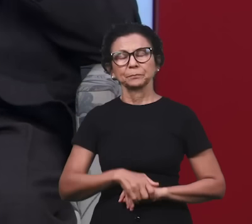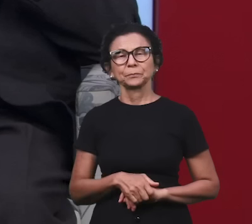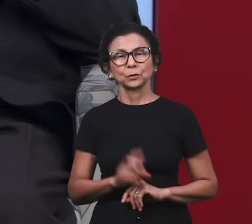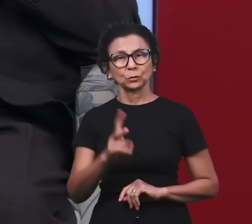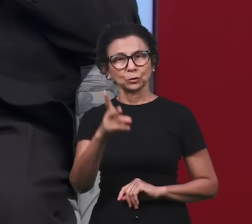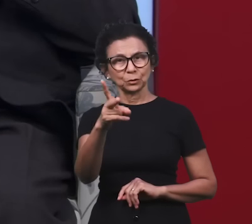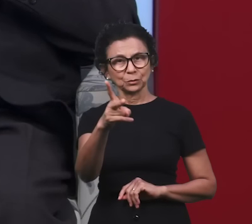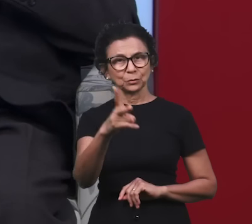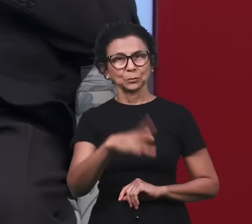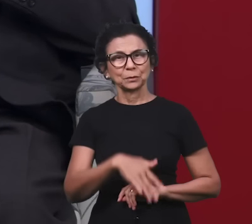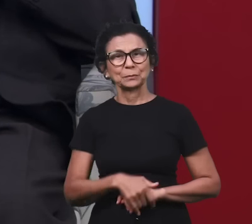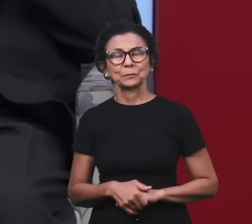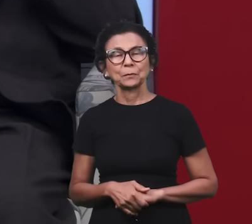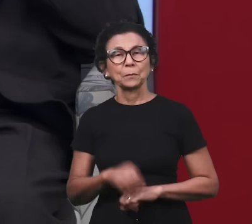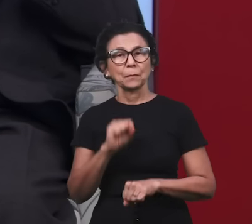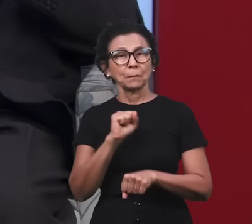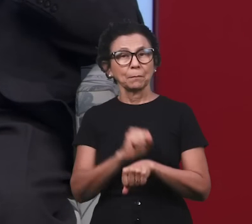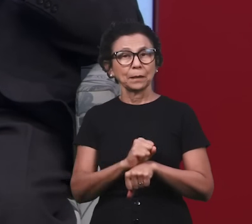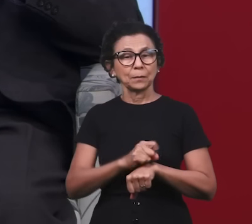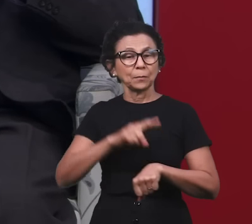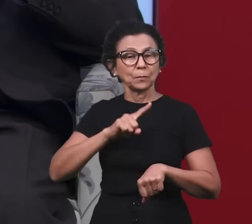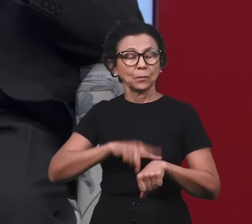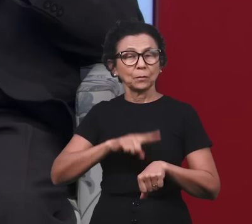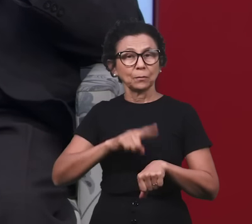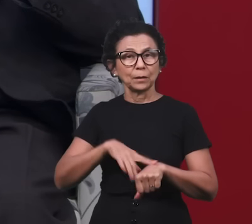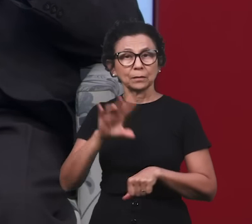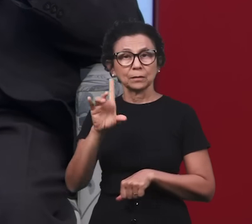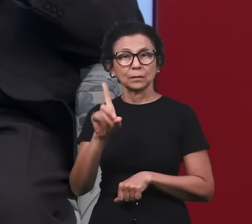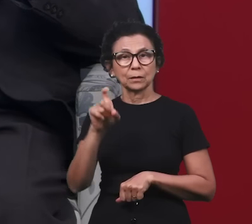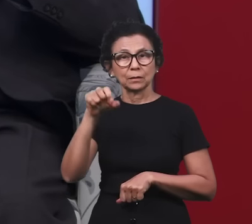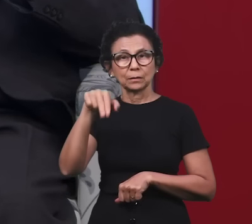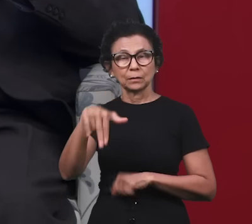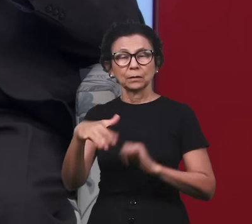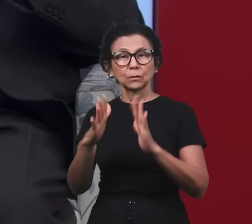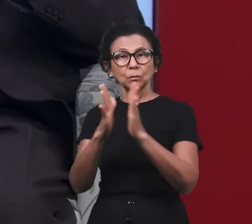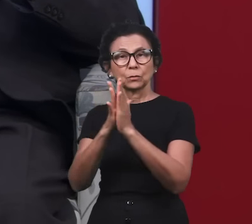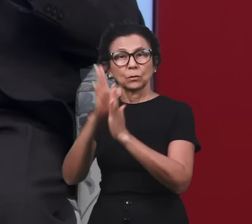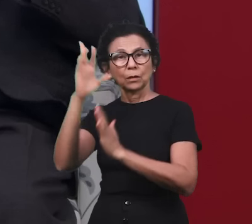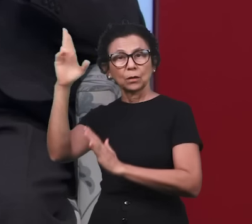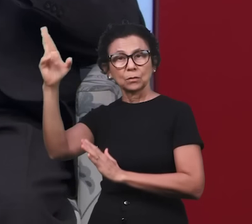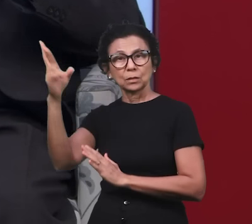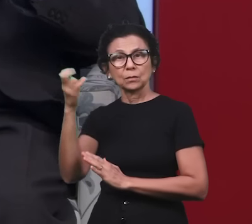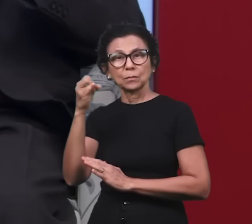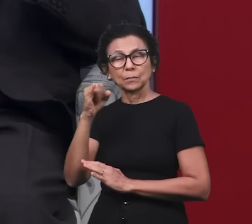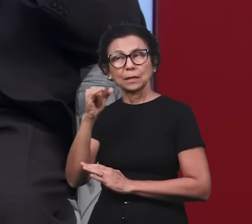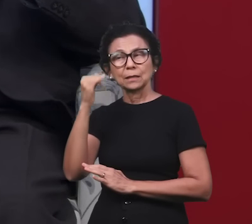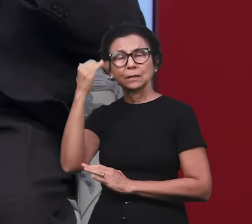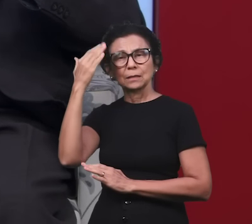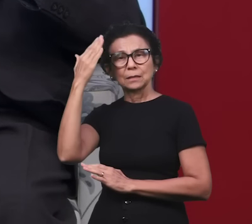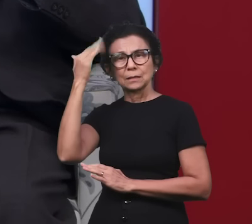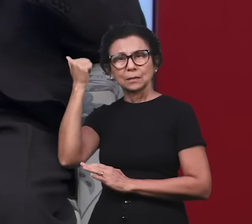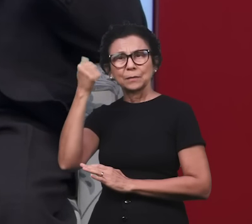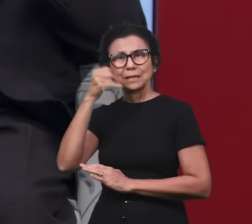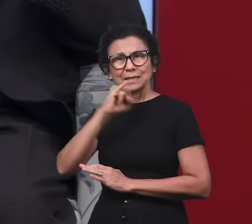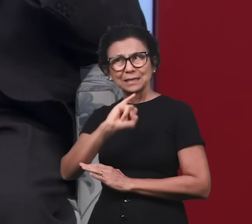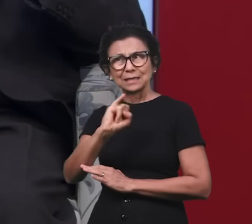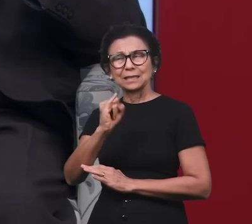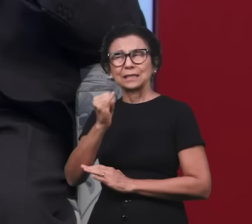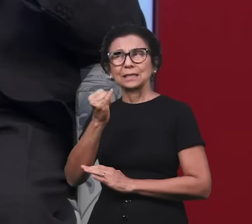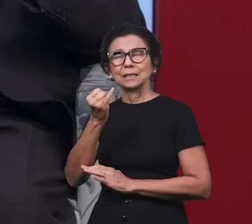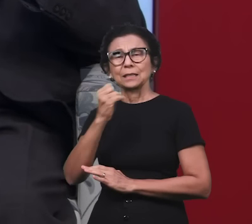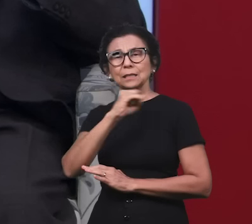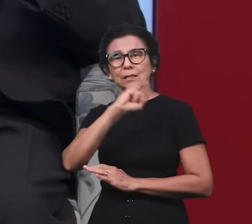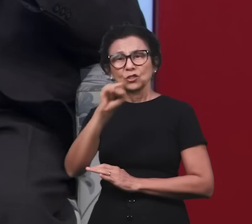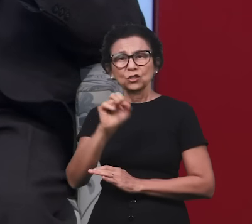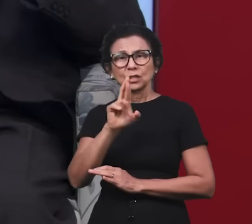Então ficamos aqui no ponto em que Daniel orou ao Senhor para saber se a profecia de Jeremias, que